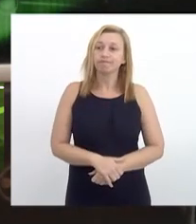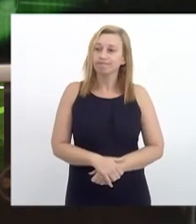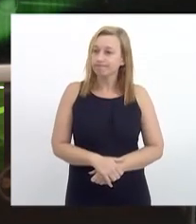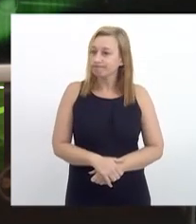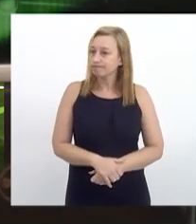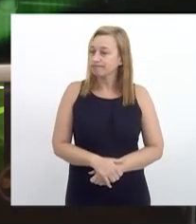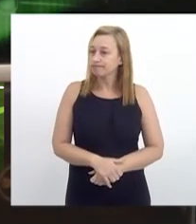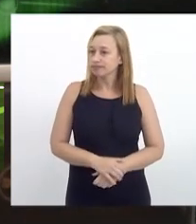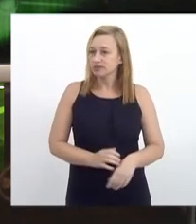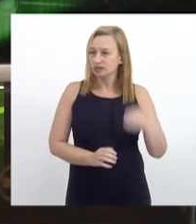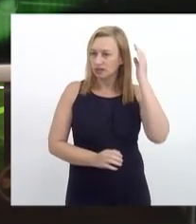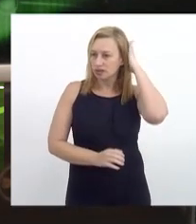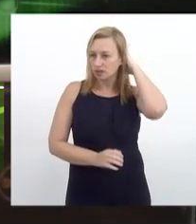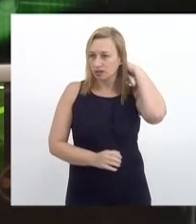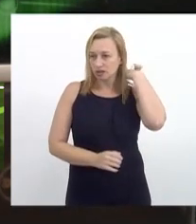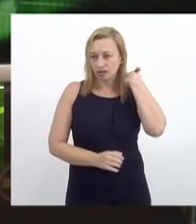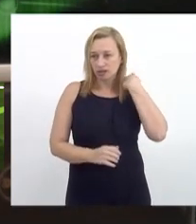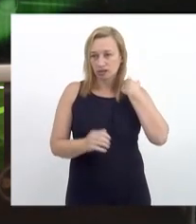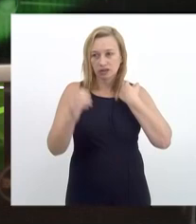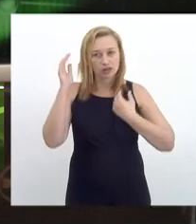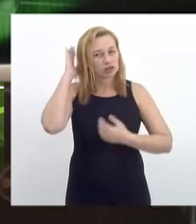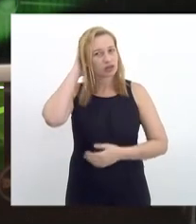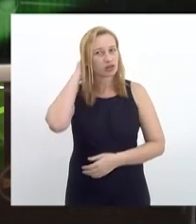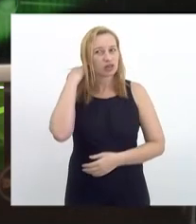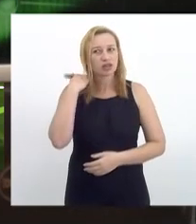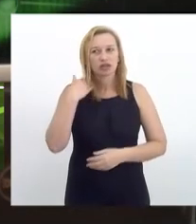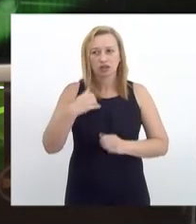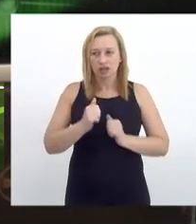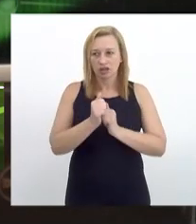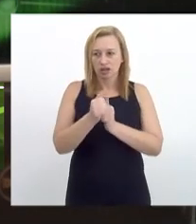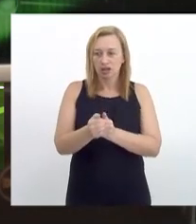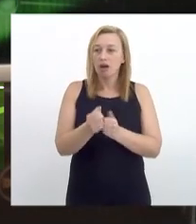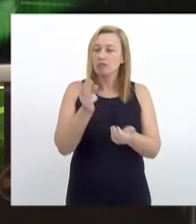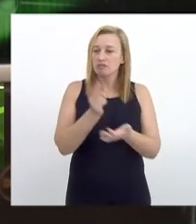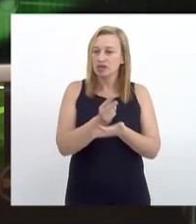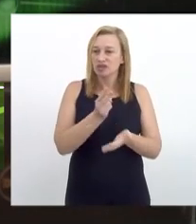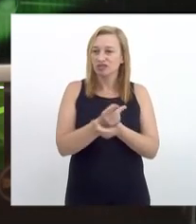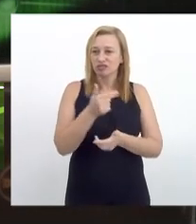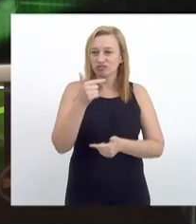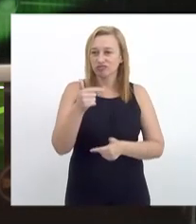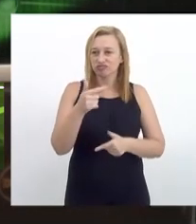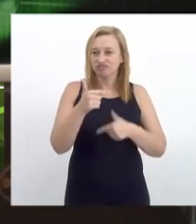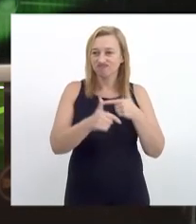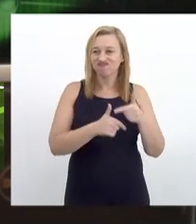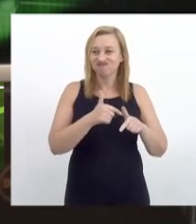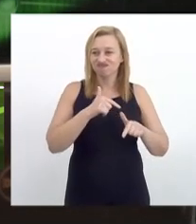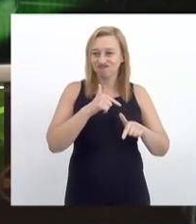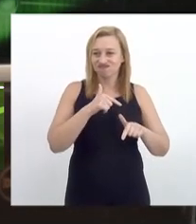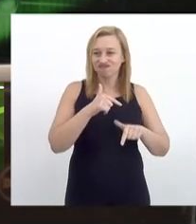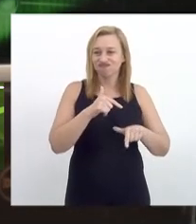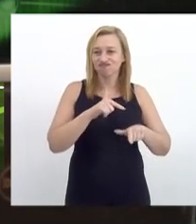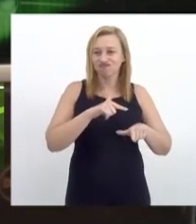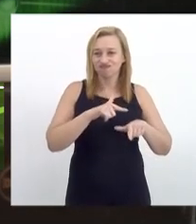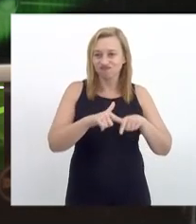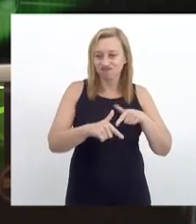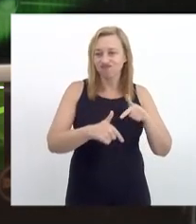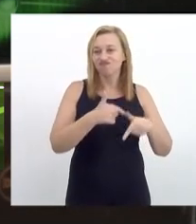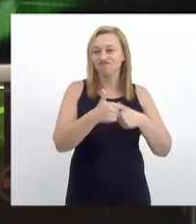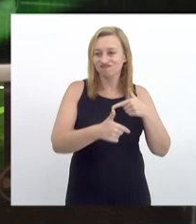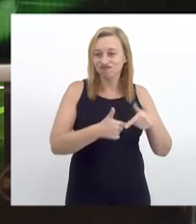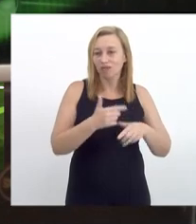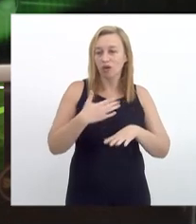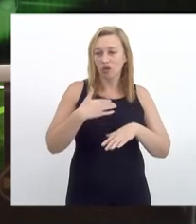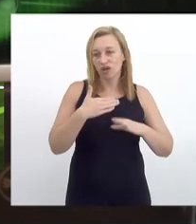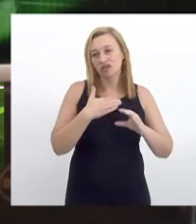eu quero encaminhar mesmo que dê mais trabalho Márcio senão não vamos avançar nesse tema eu quero encaminhar